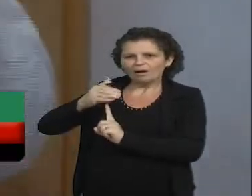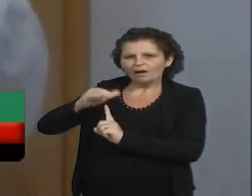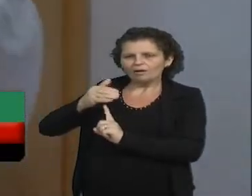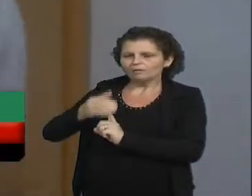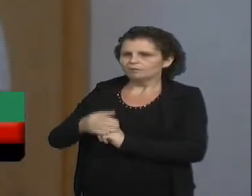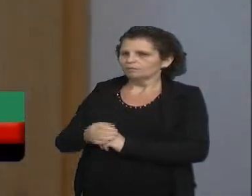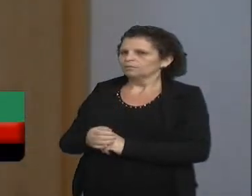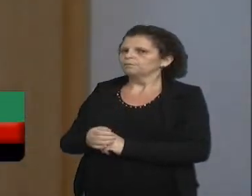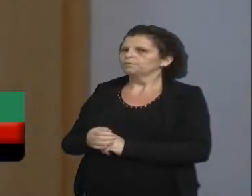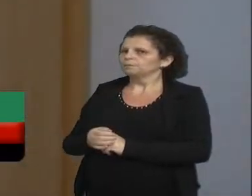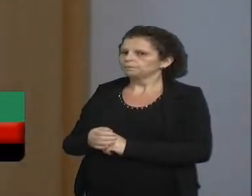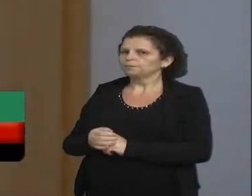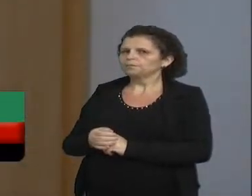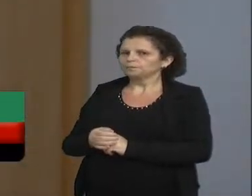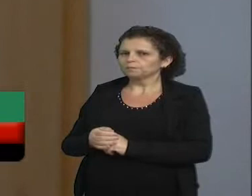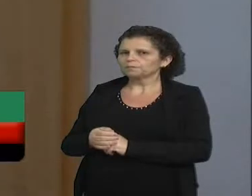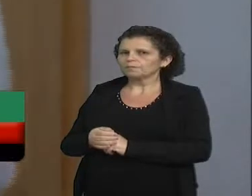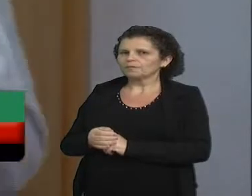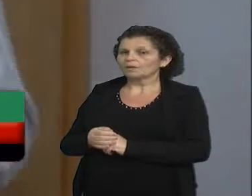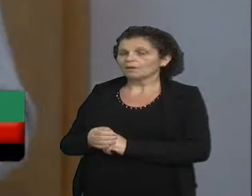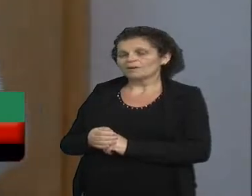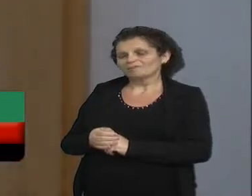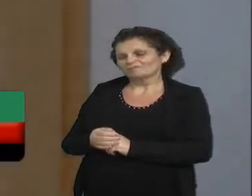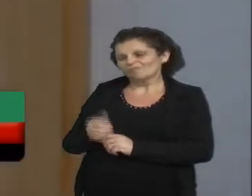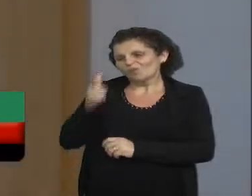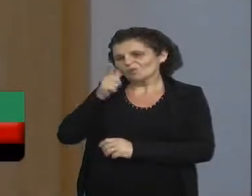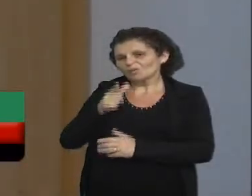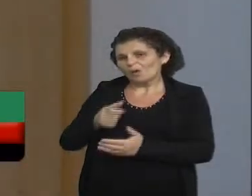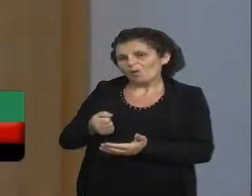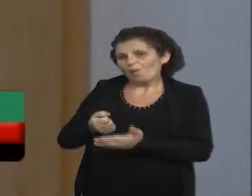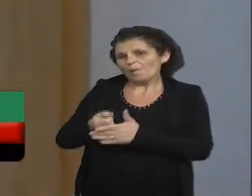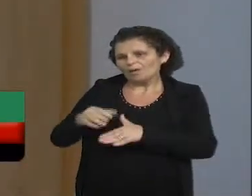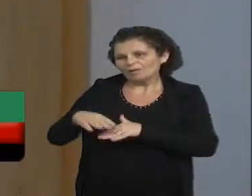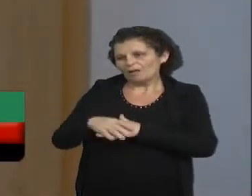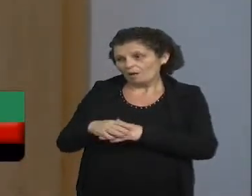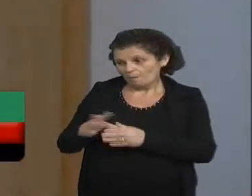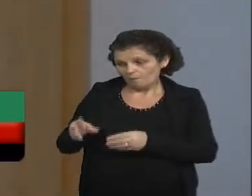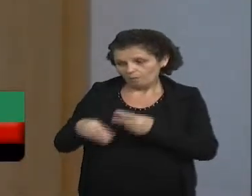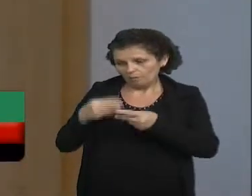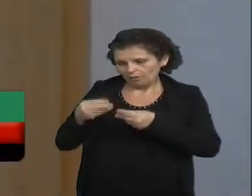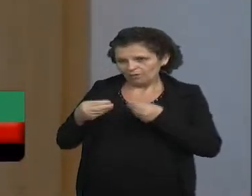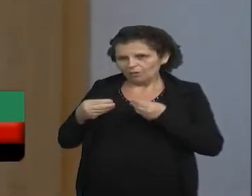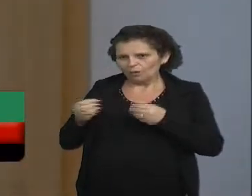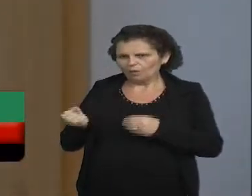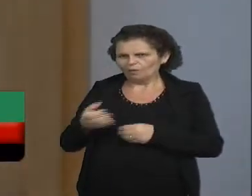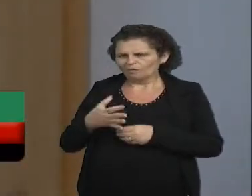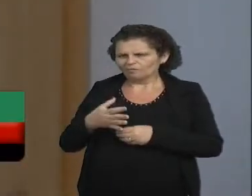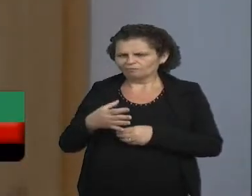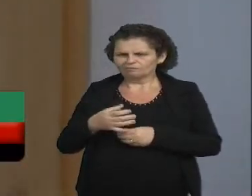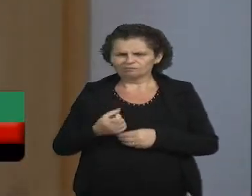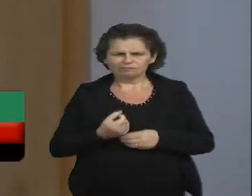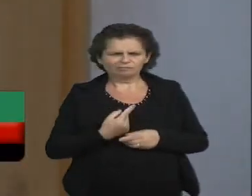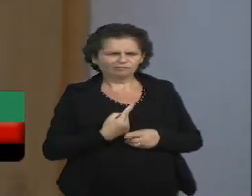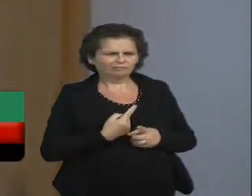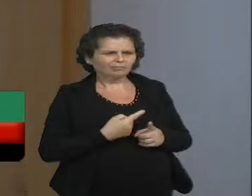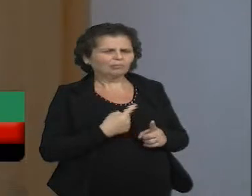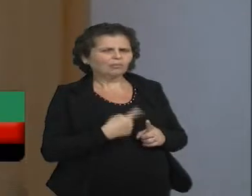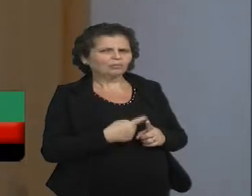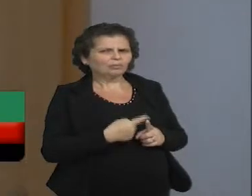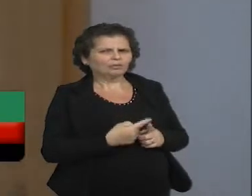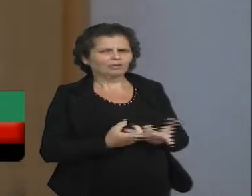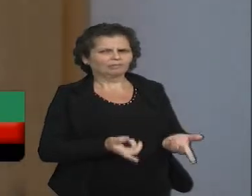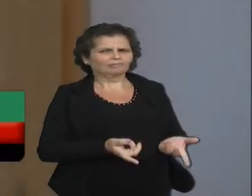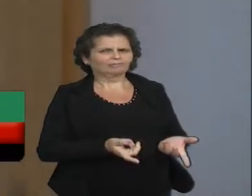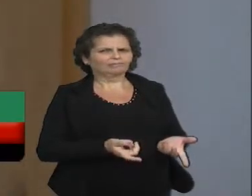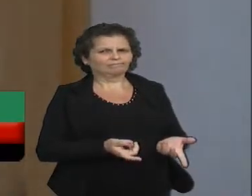a vereadora Lúcia falou, né, o garotinho não tem condição de comprar uma chuteira e aparece com uma chuteira em casa. E é para o pai ficar